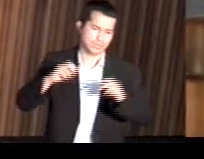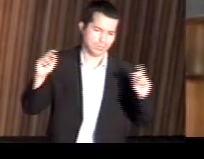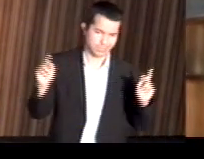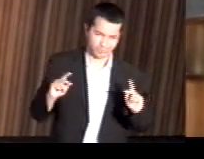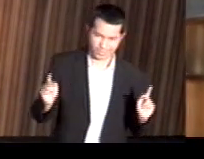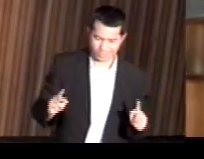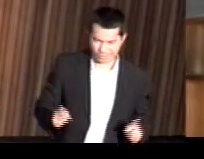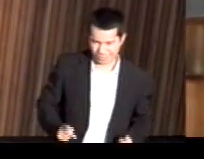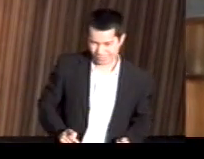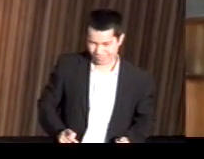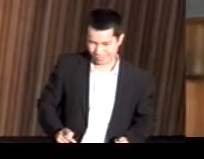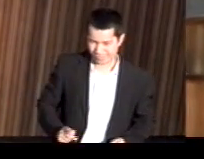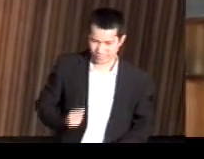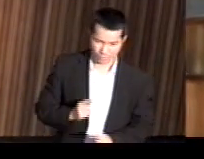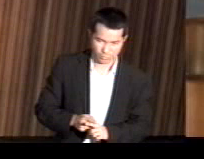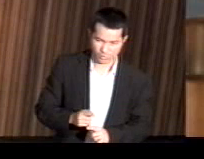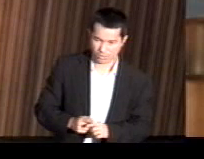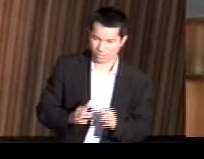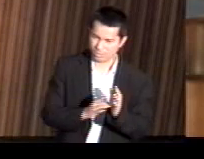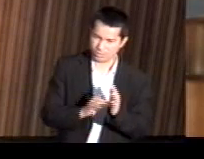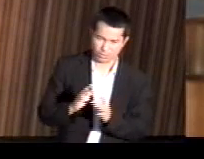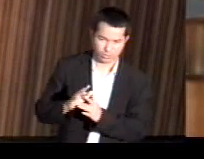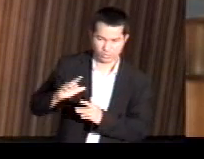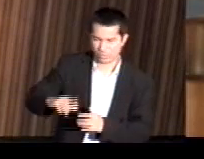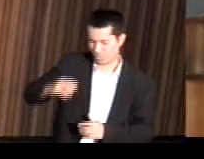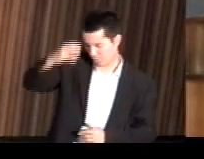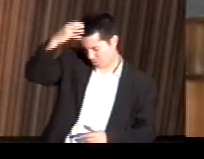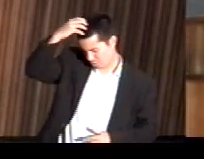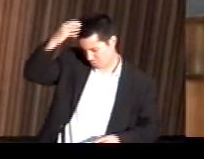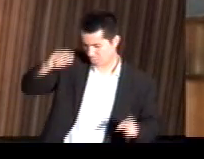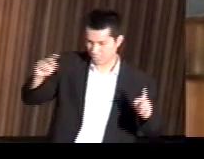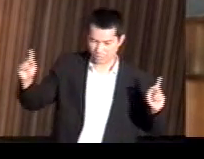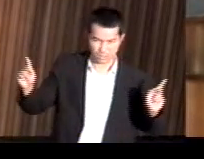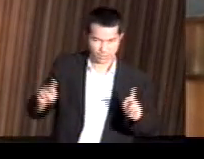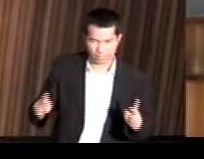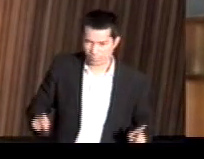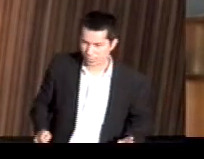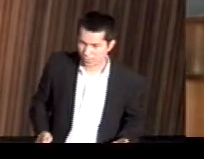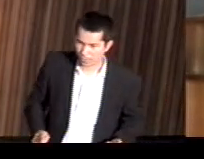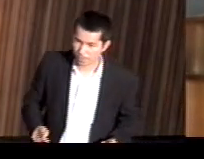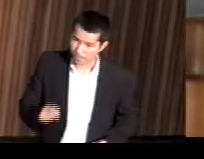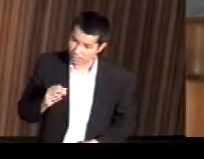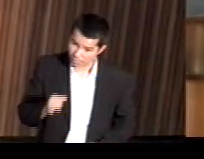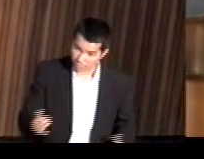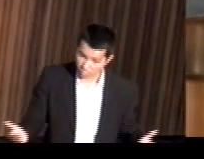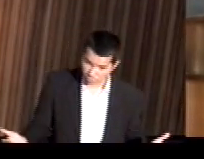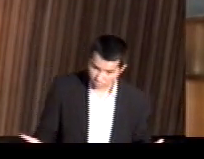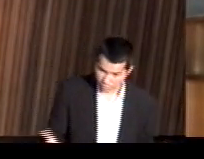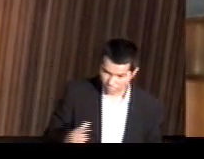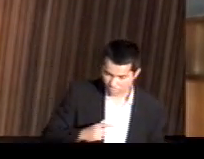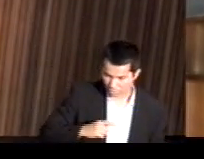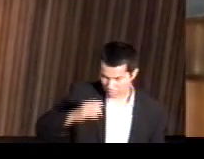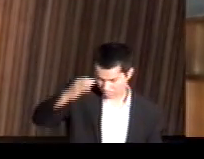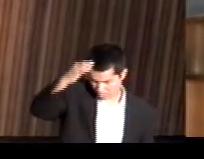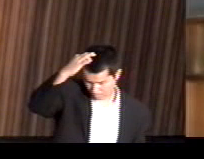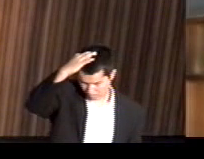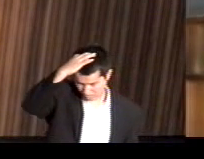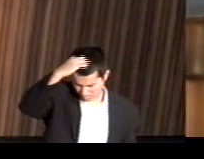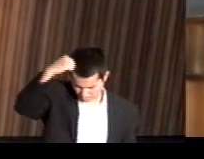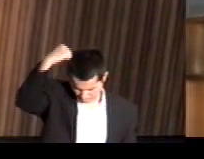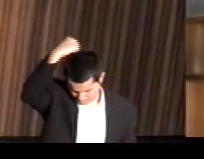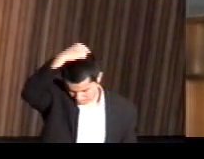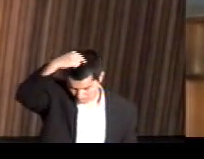Jesus, o Rei da paz. Se hoje o Espírito Santo de Deus está falando com você, eu vou pedir uma coisa